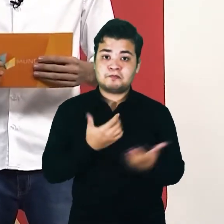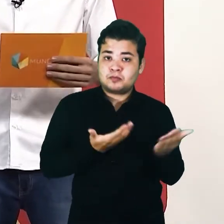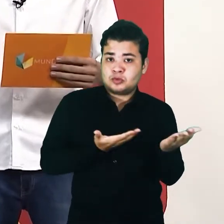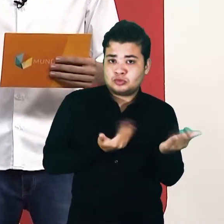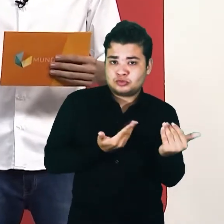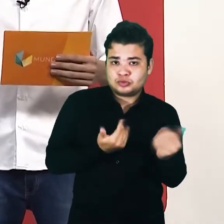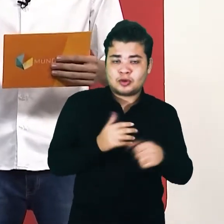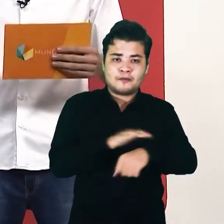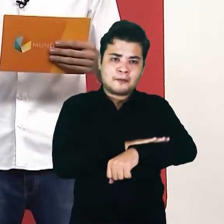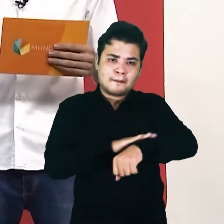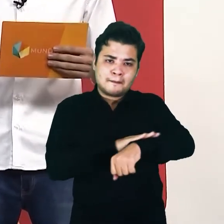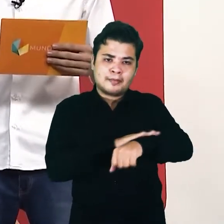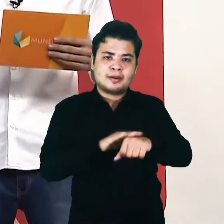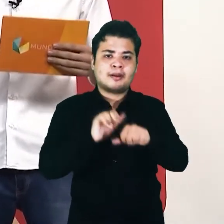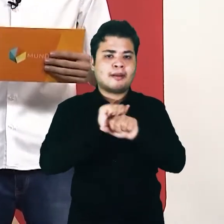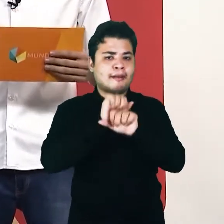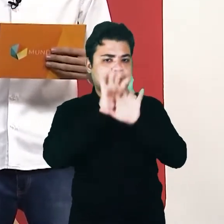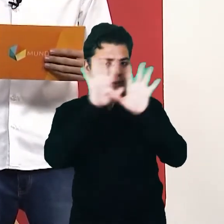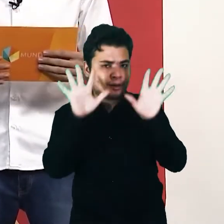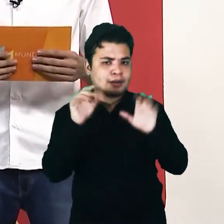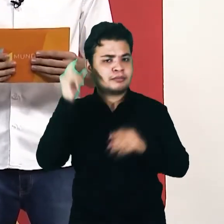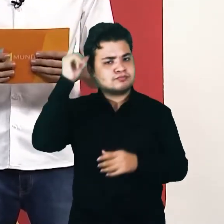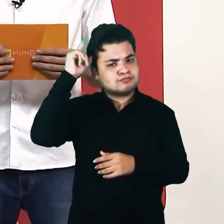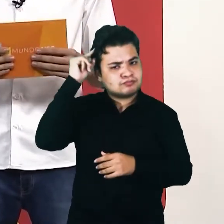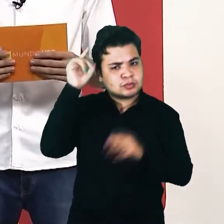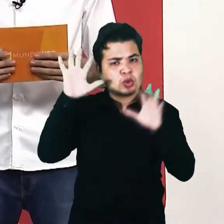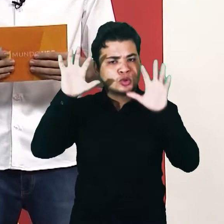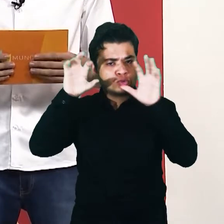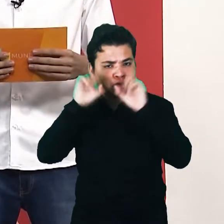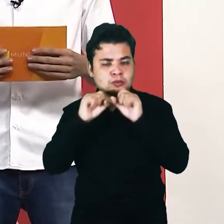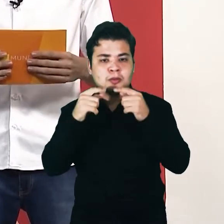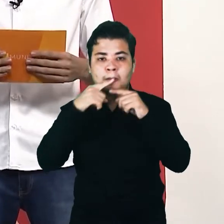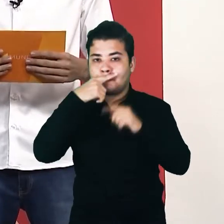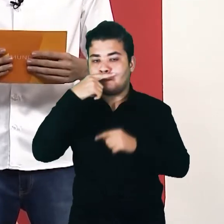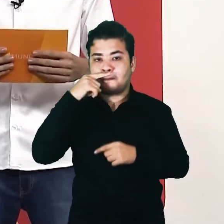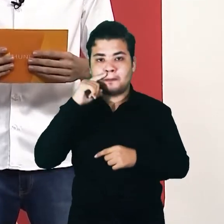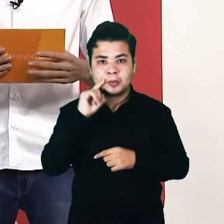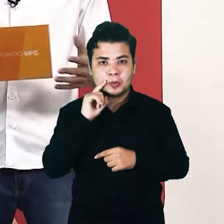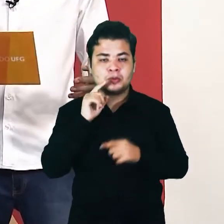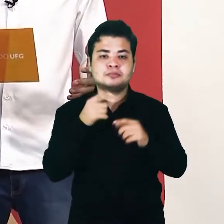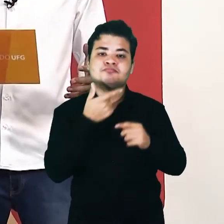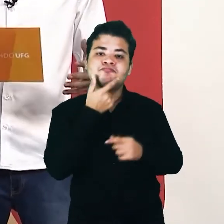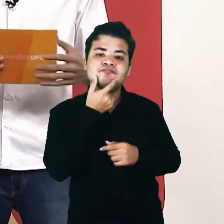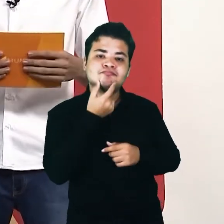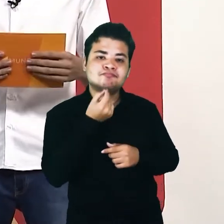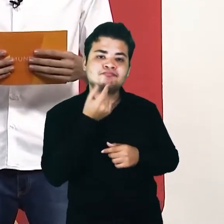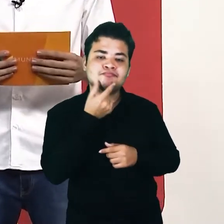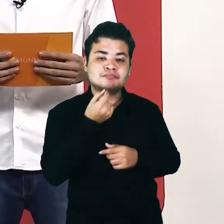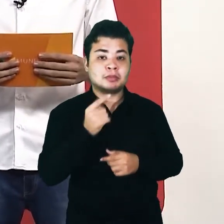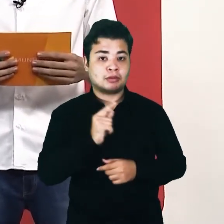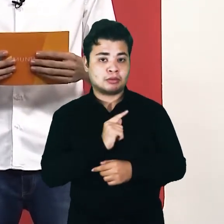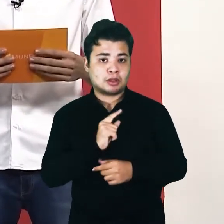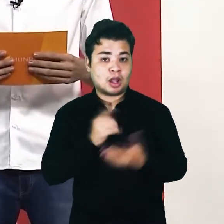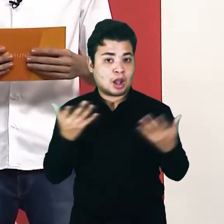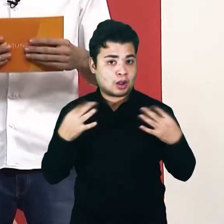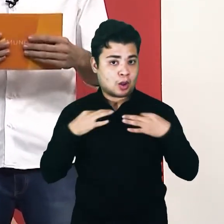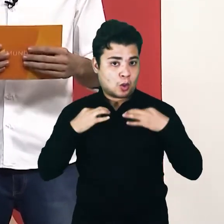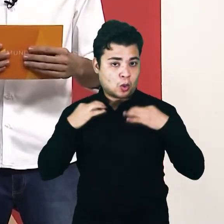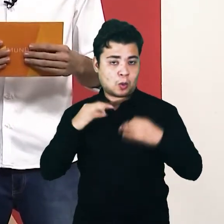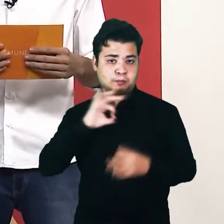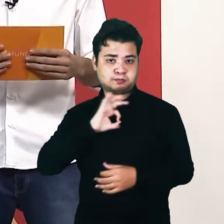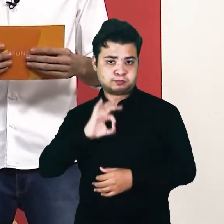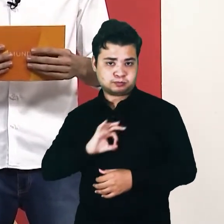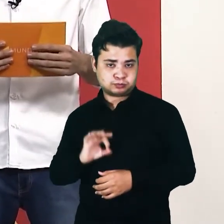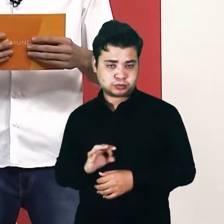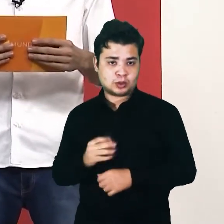clara, tenho os cabelos escuros, curtos, uso um bigode, um cavanhaque. No momento eu estou com uma camisa social da